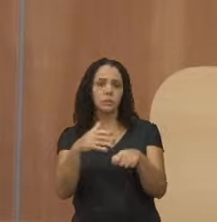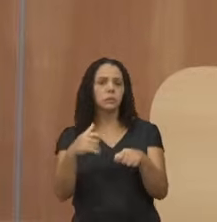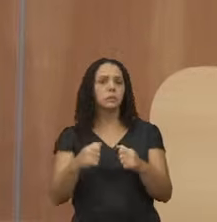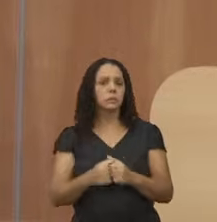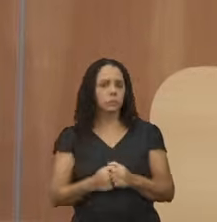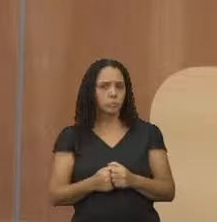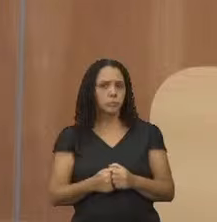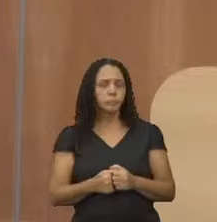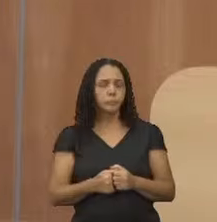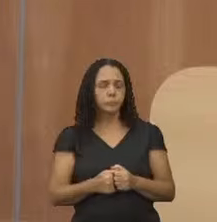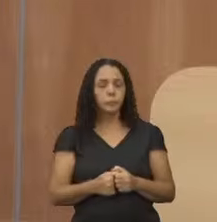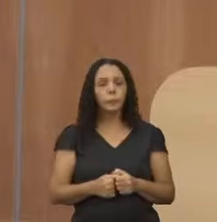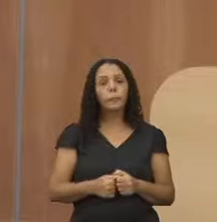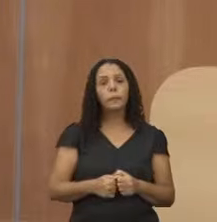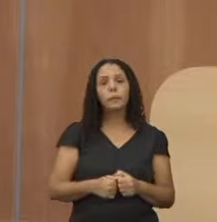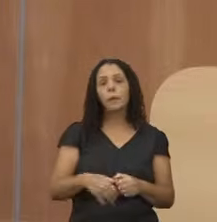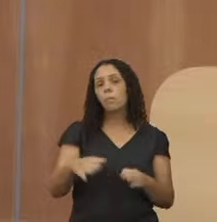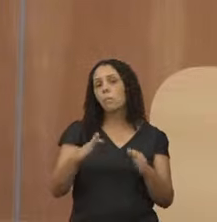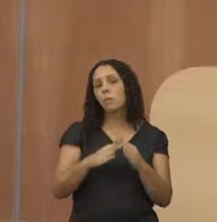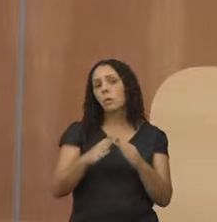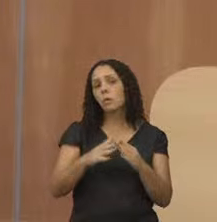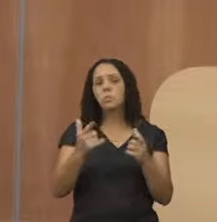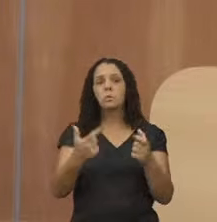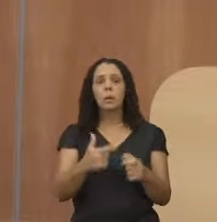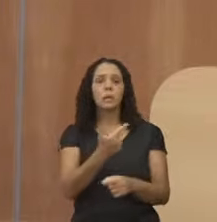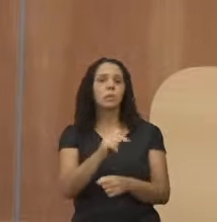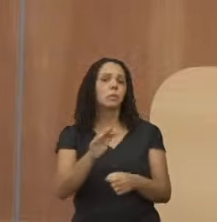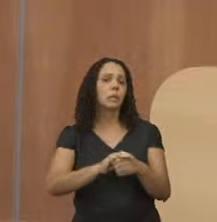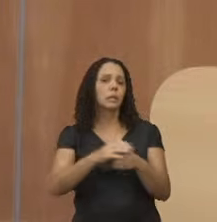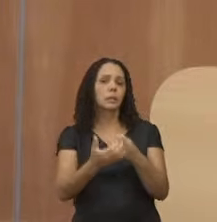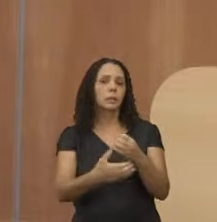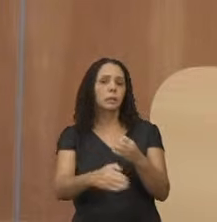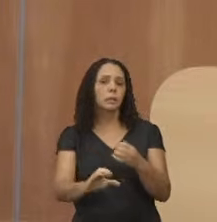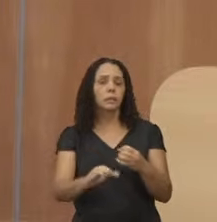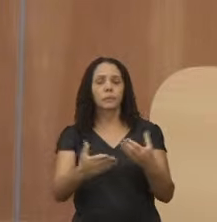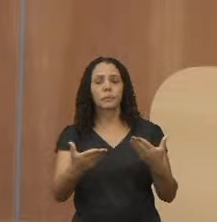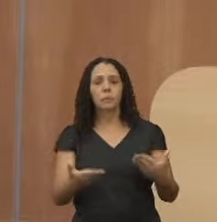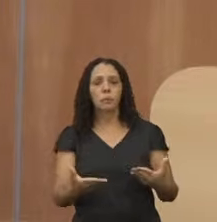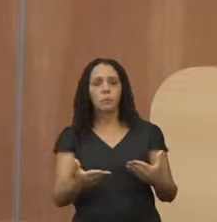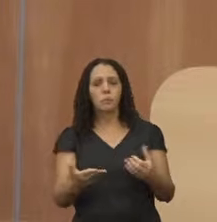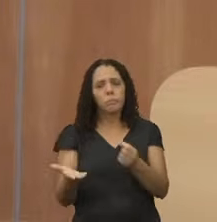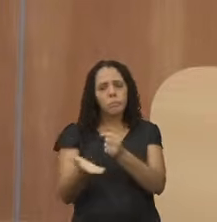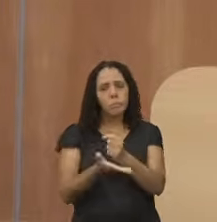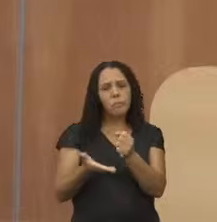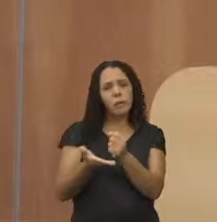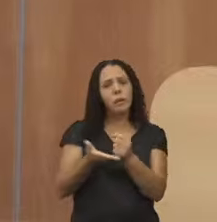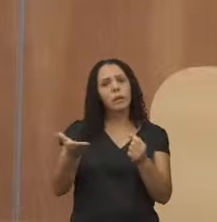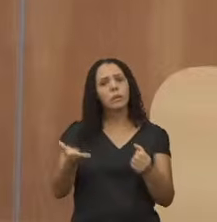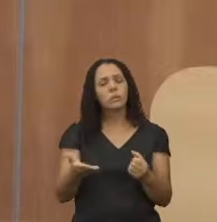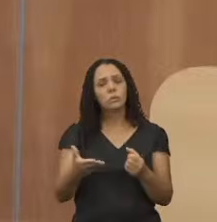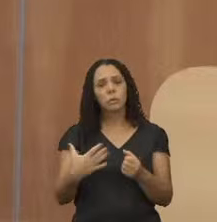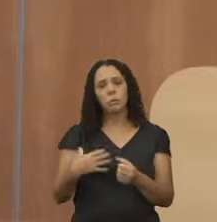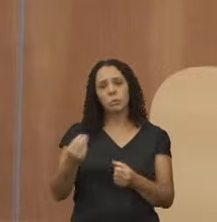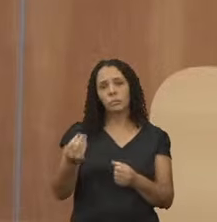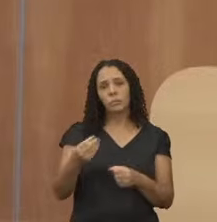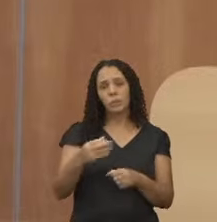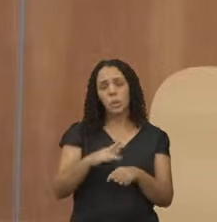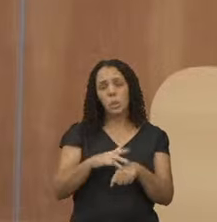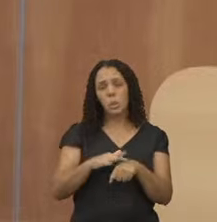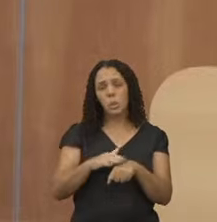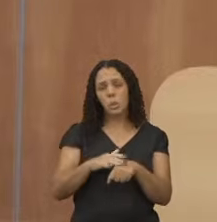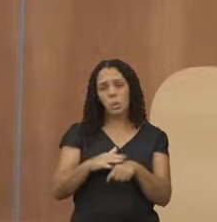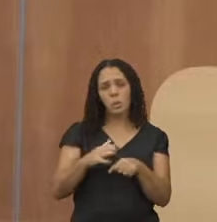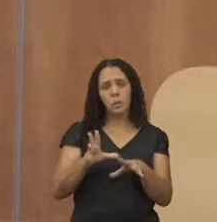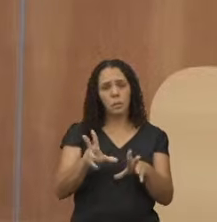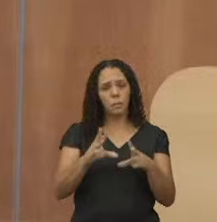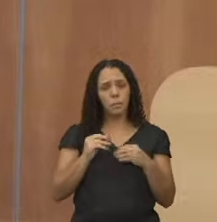que moram num local onde não tem saneamento básico, onde não tem rede de esgoto, onde seus filhos estão mais expostos à doença, é